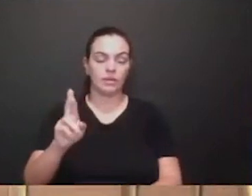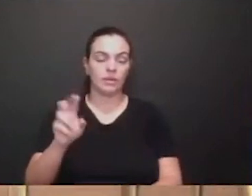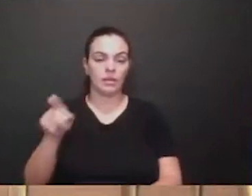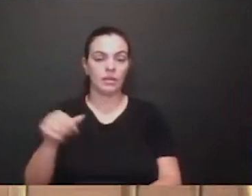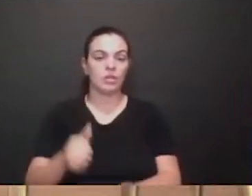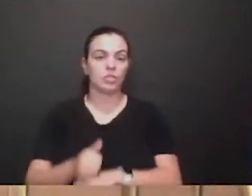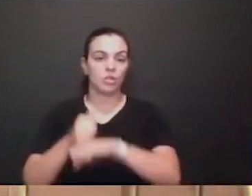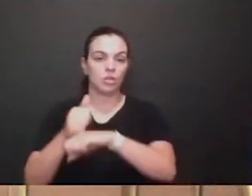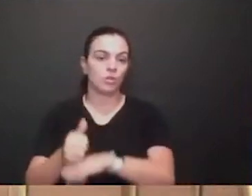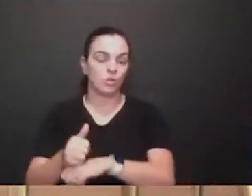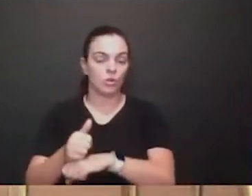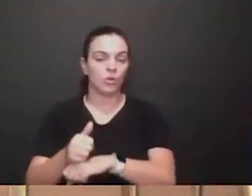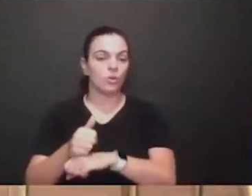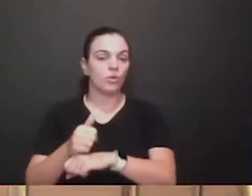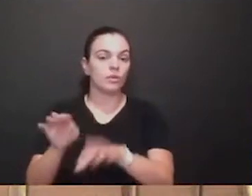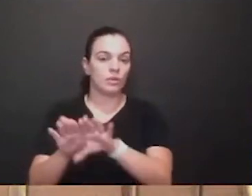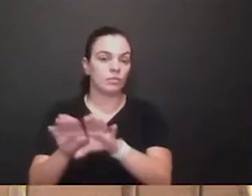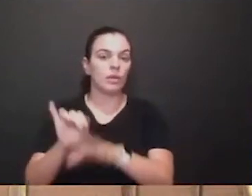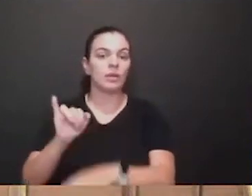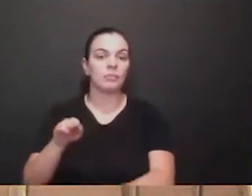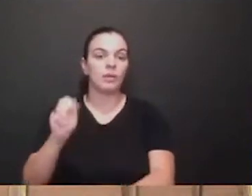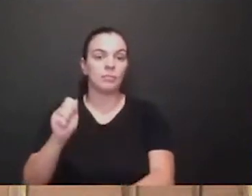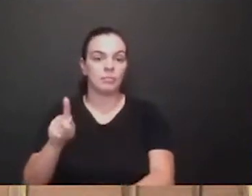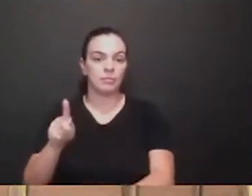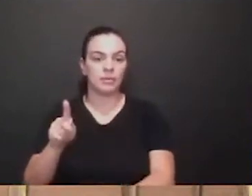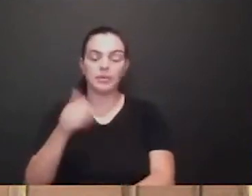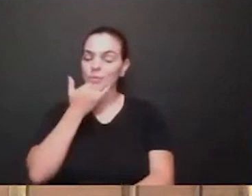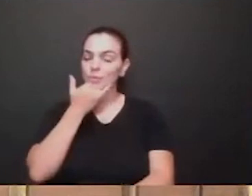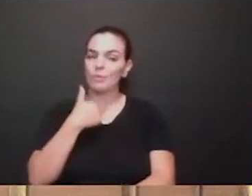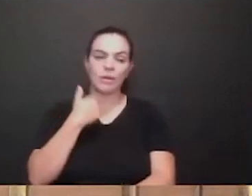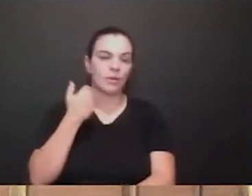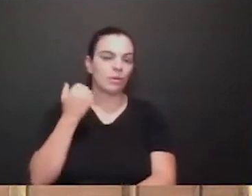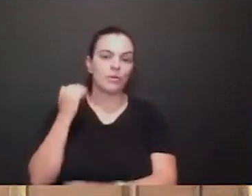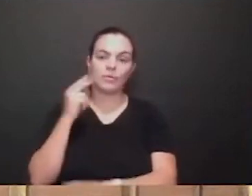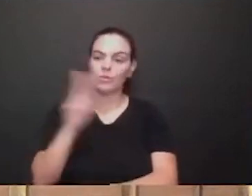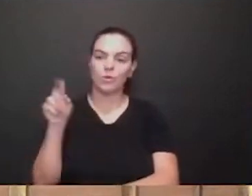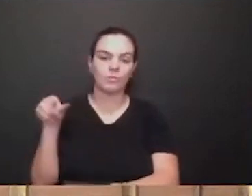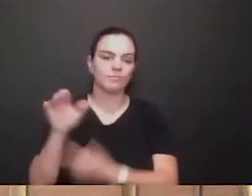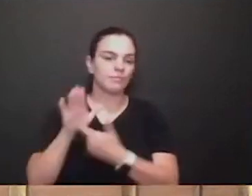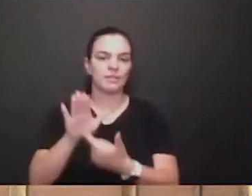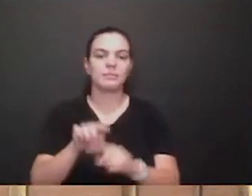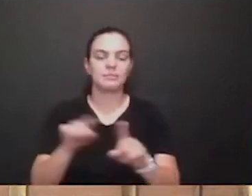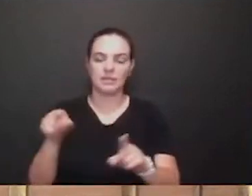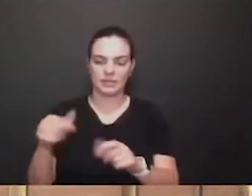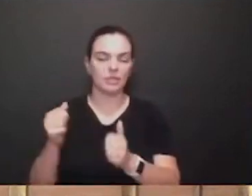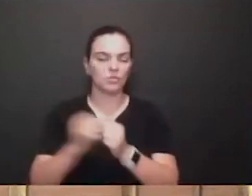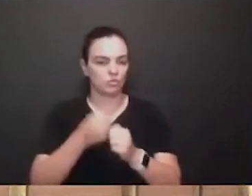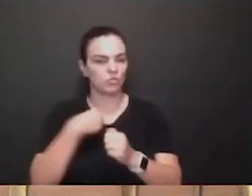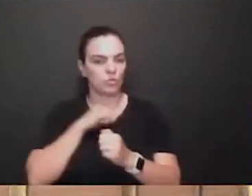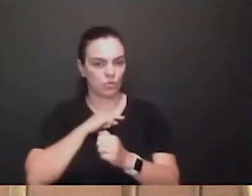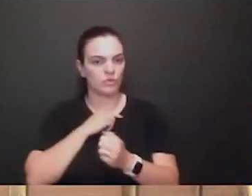perdoe, não tinha citado ainda, mas seja bem-vindo, está conosco desde o início desta audiência. Então, de imediato,